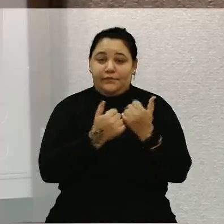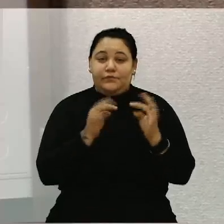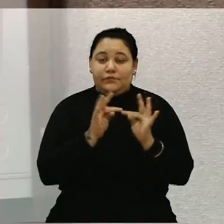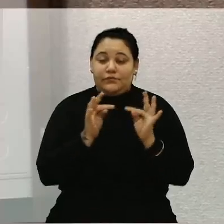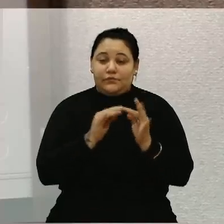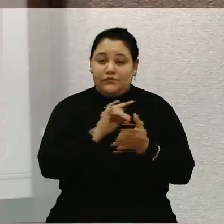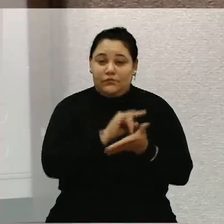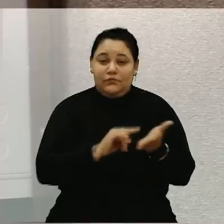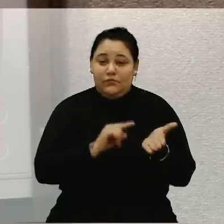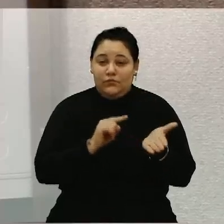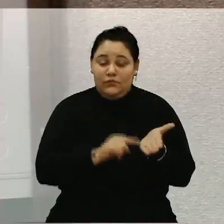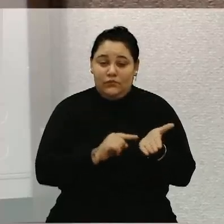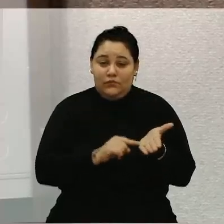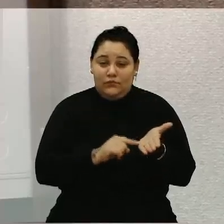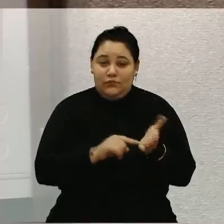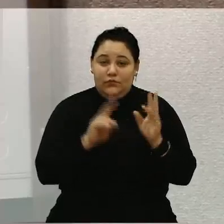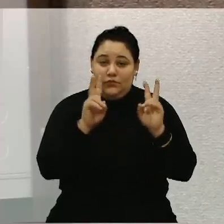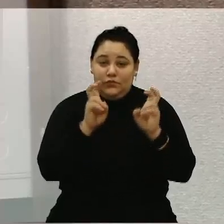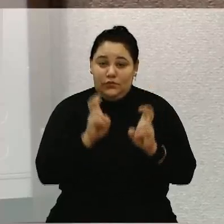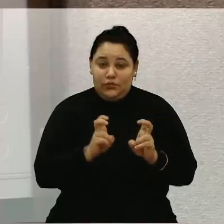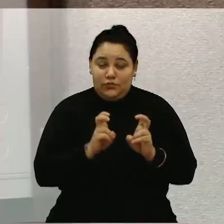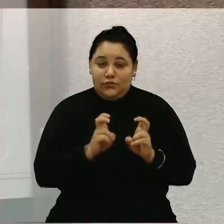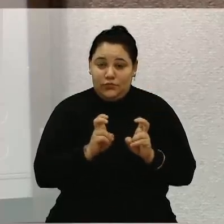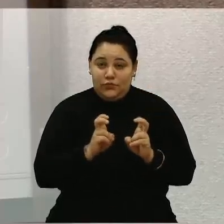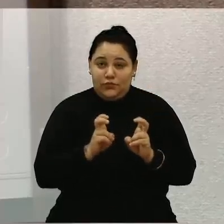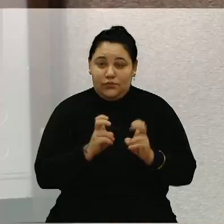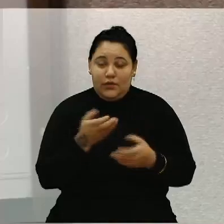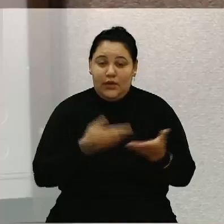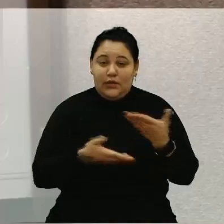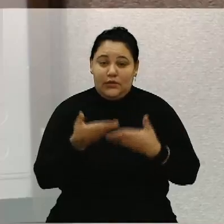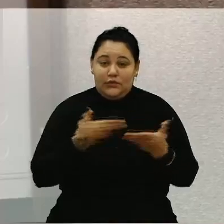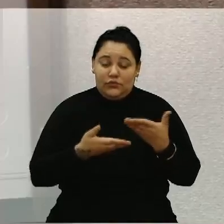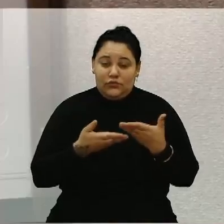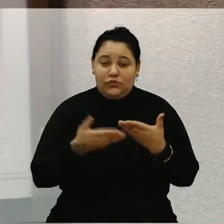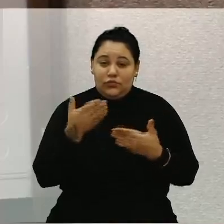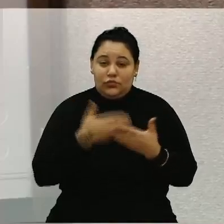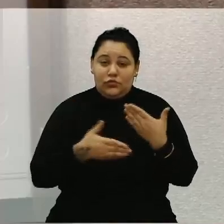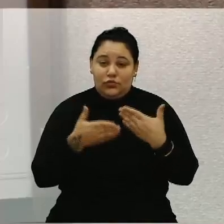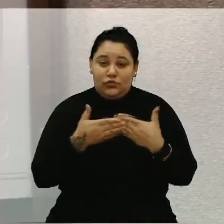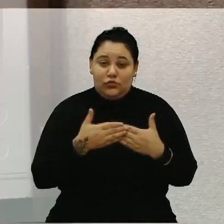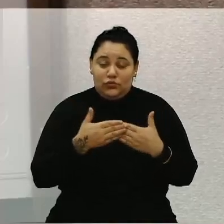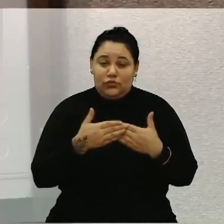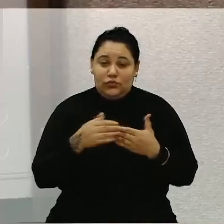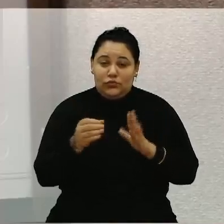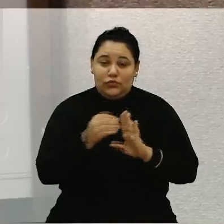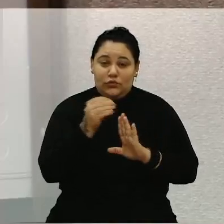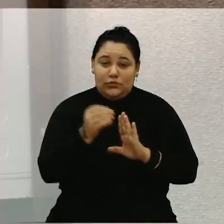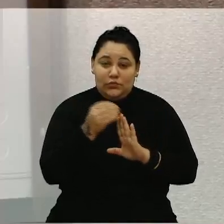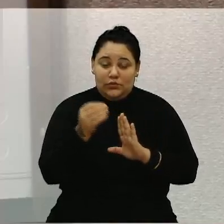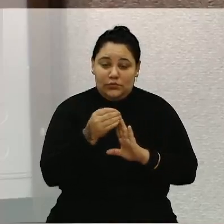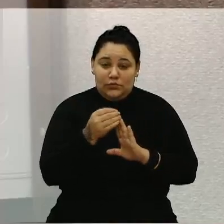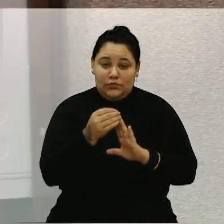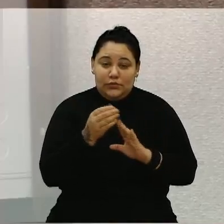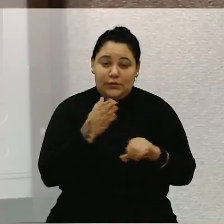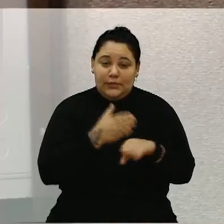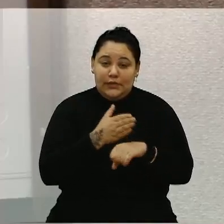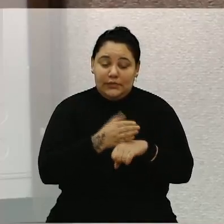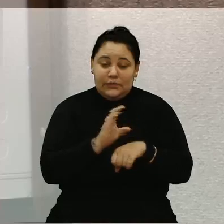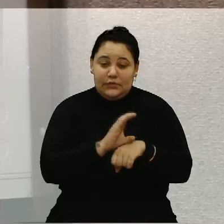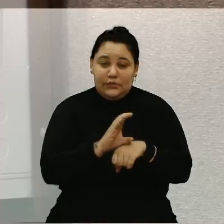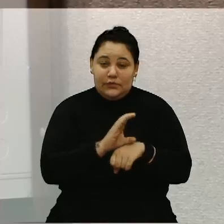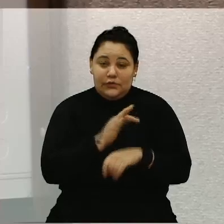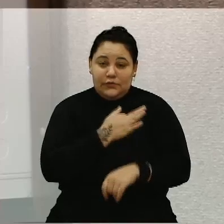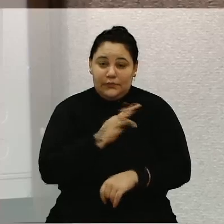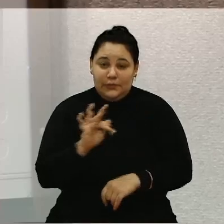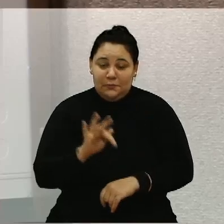parecer, a matéria em apreço atende às premissas orçamentárias, está amparada na Constituição